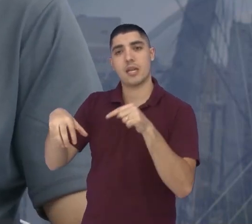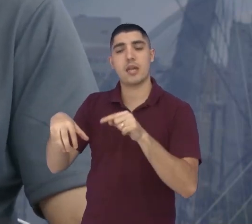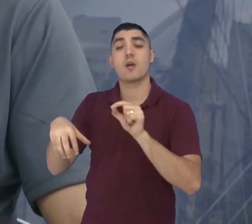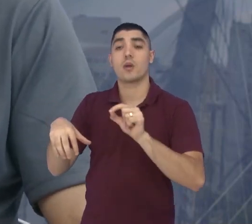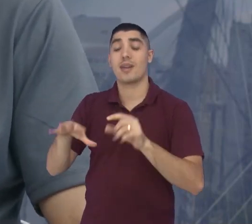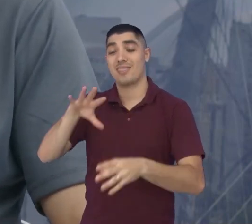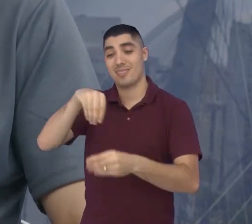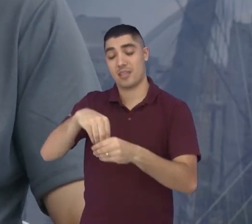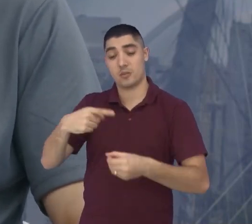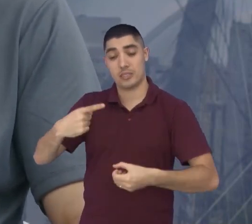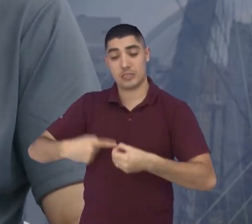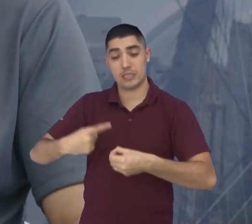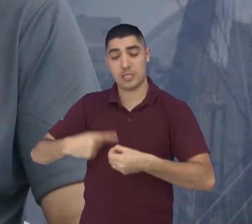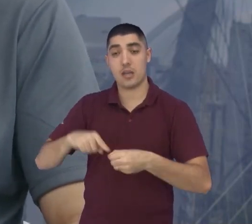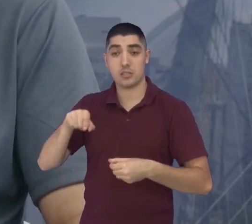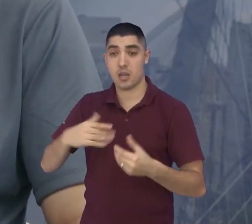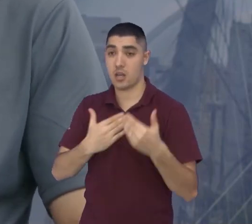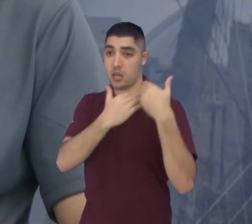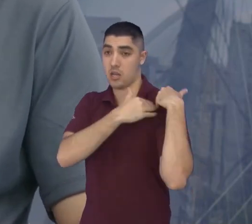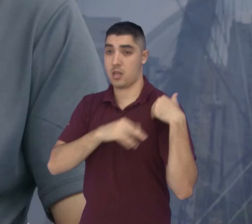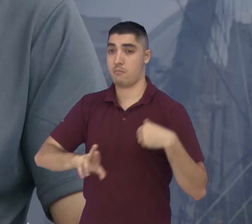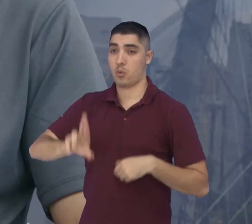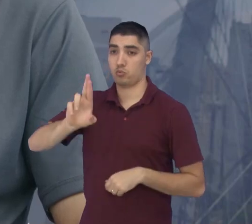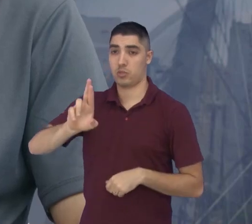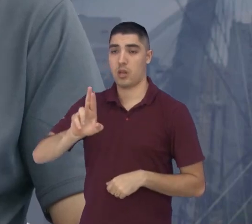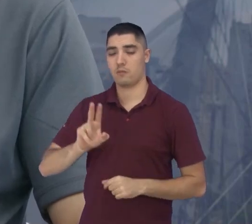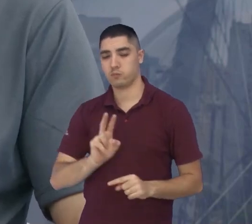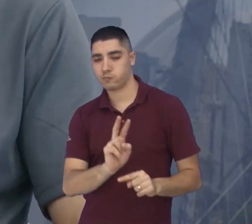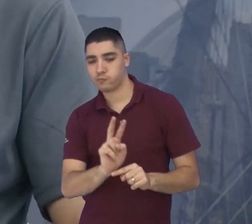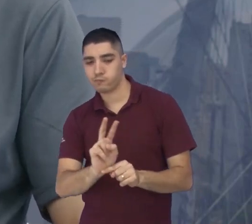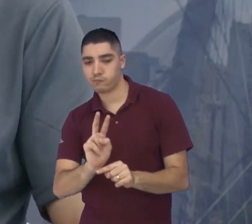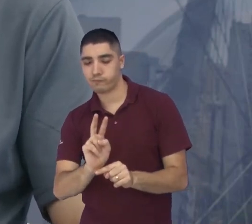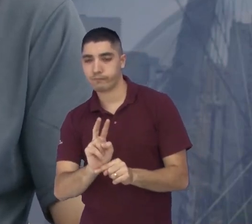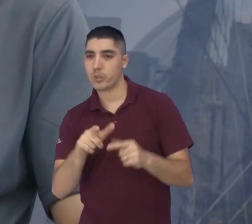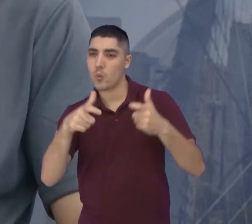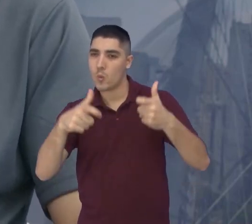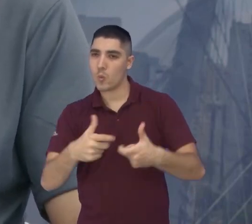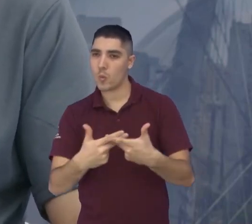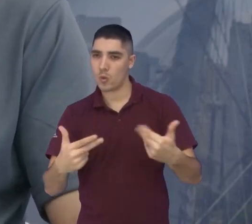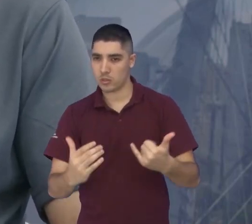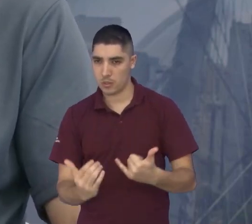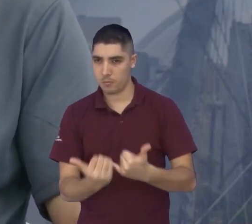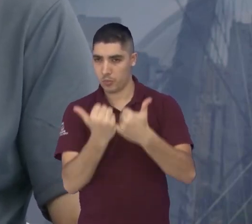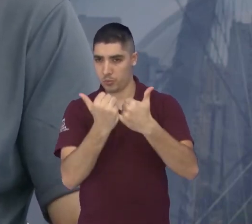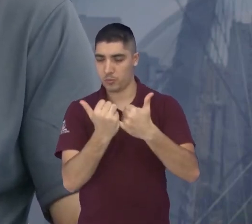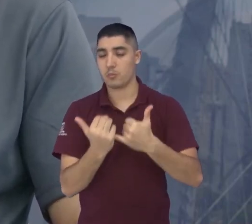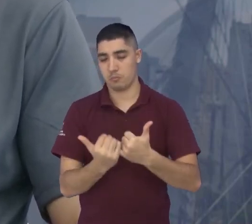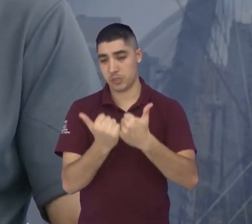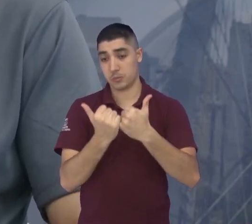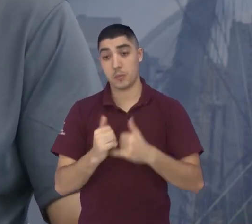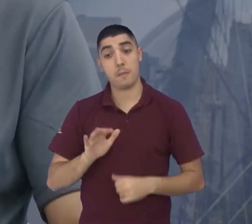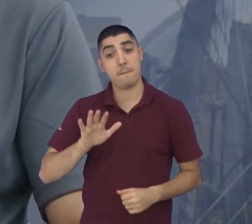municipal que trata dessa preservação. E a gente, na prática,